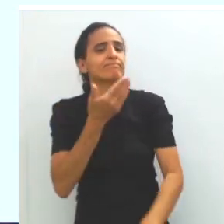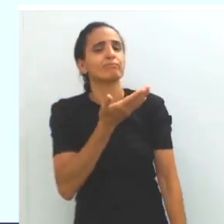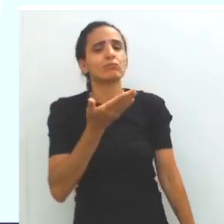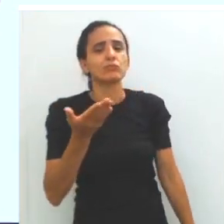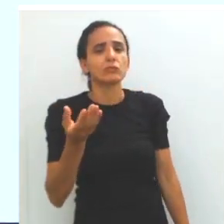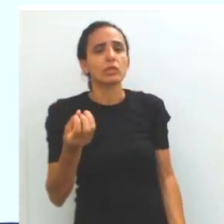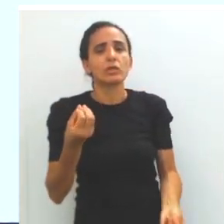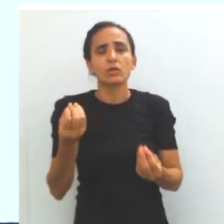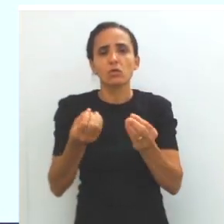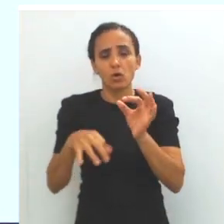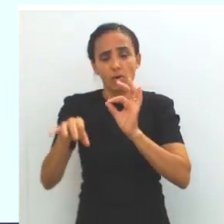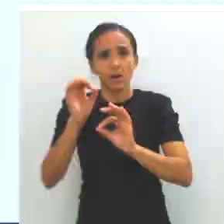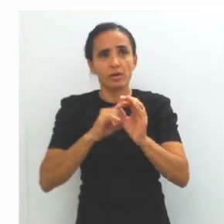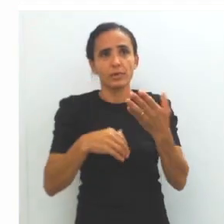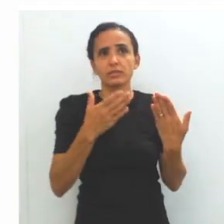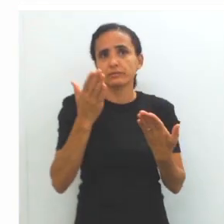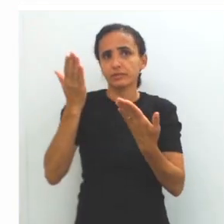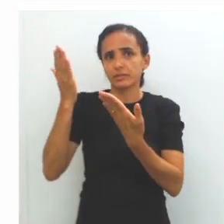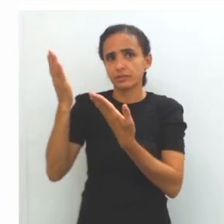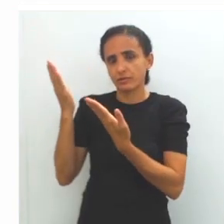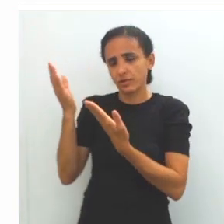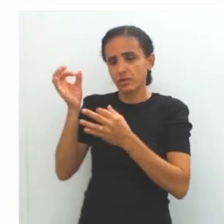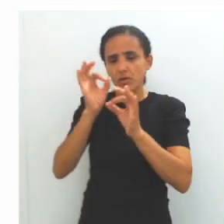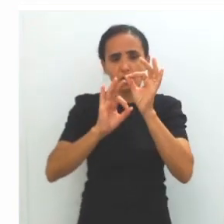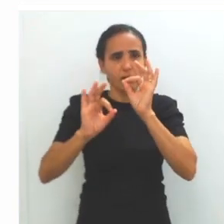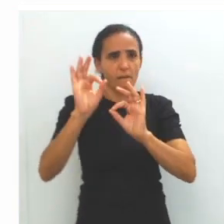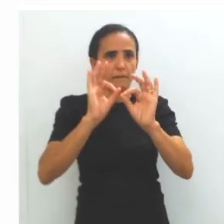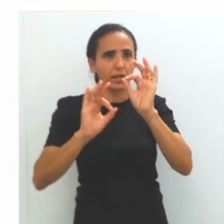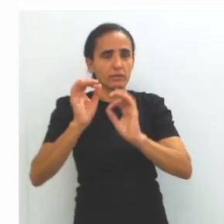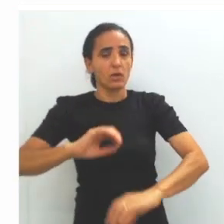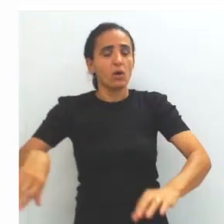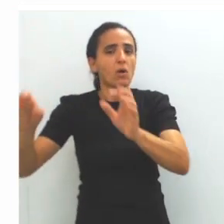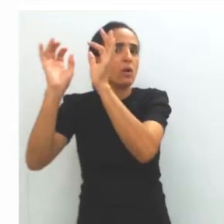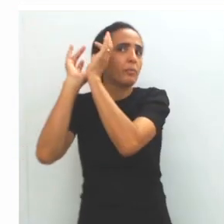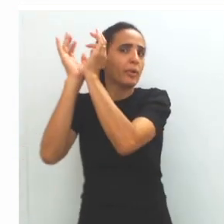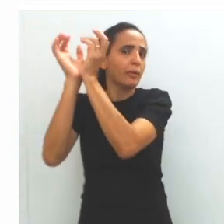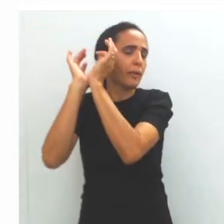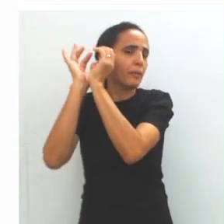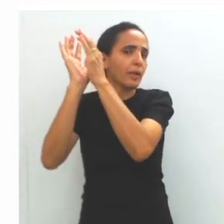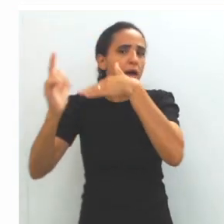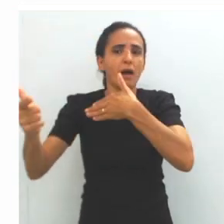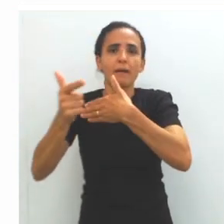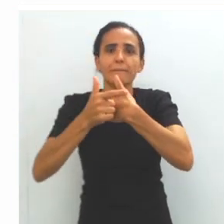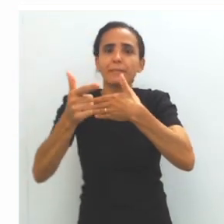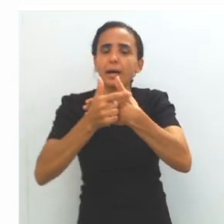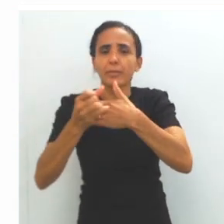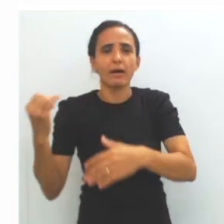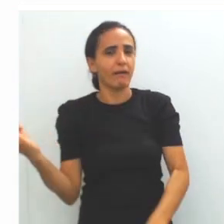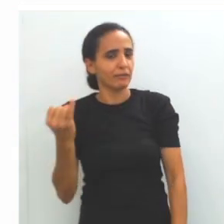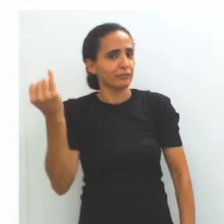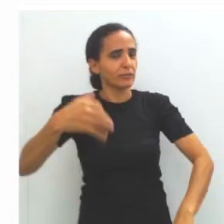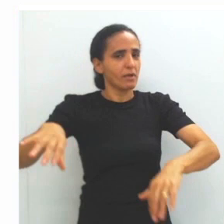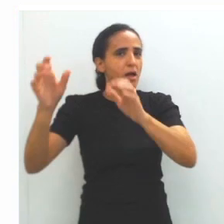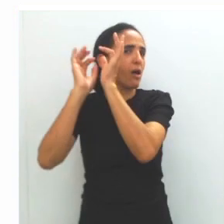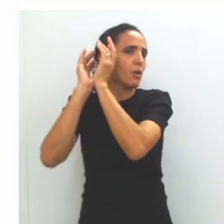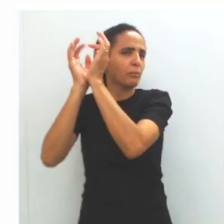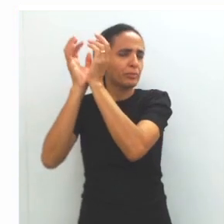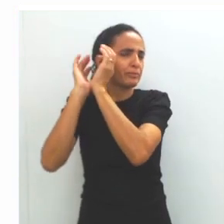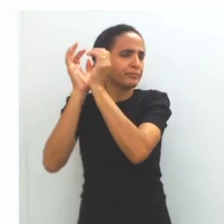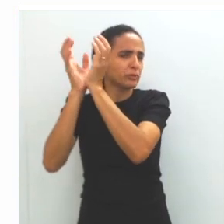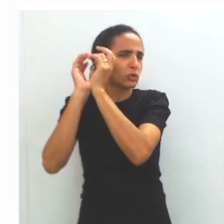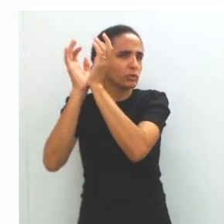Beleza? E aí, conforme a imagem, vocês estão vendo, o cérebro, qual é a função do chefão? O